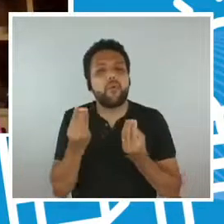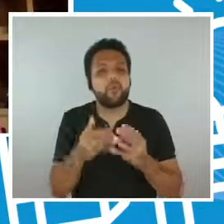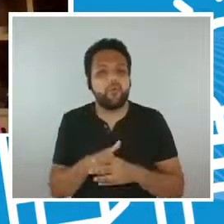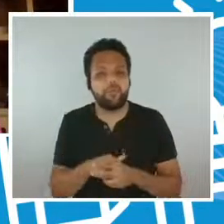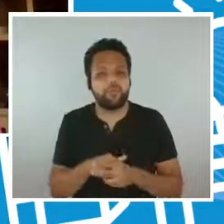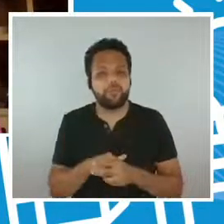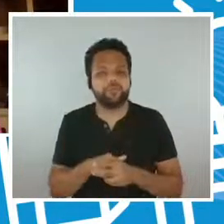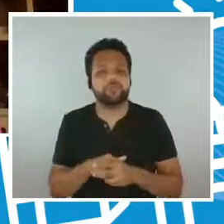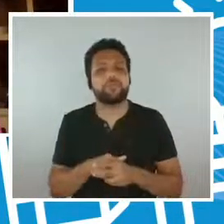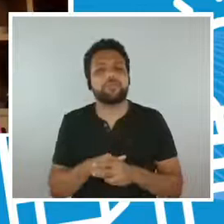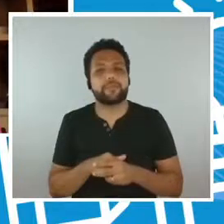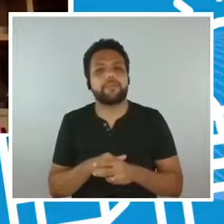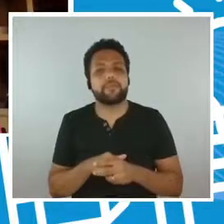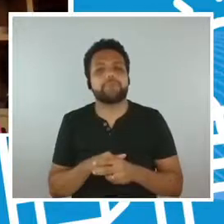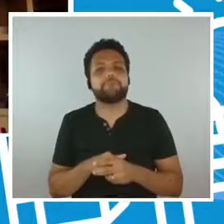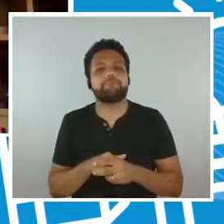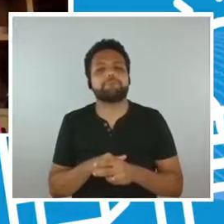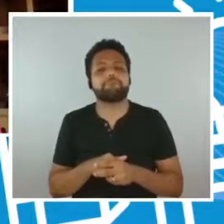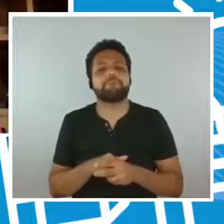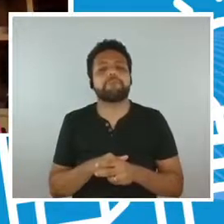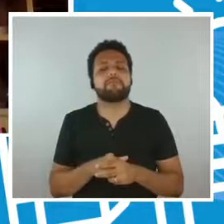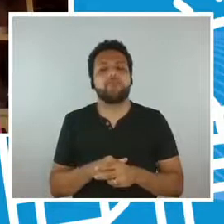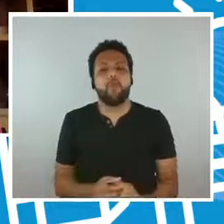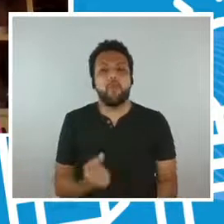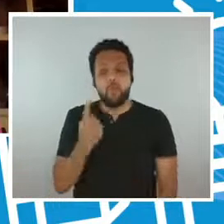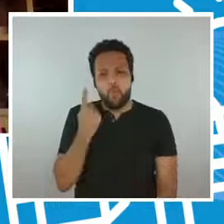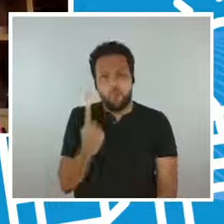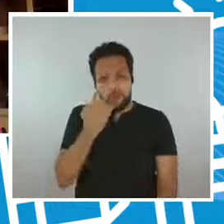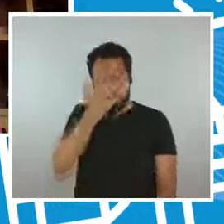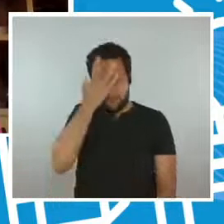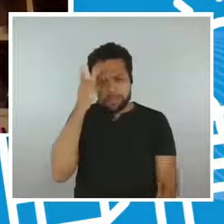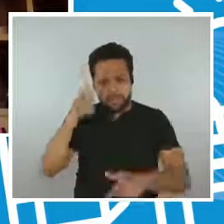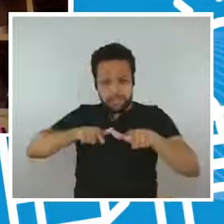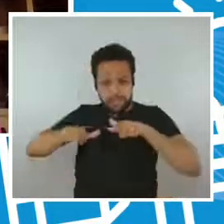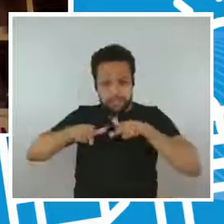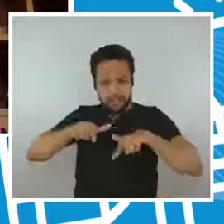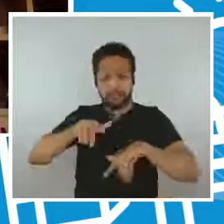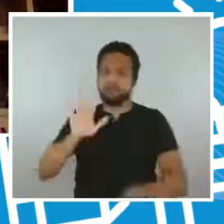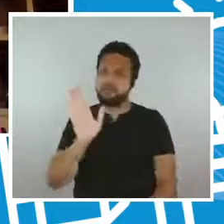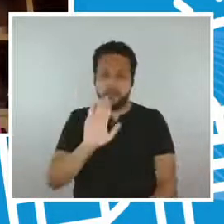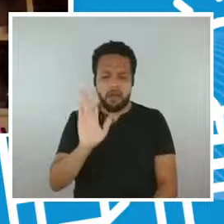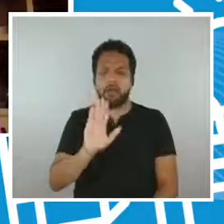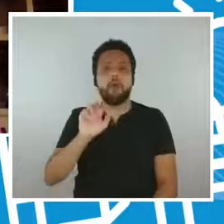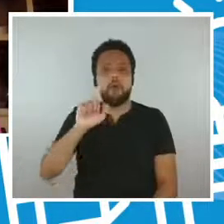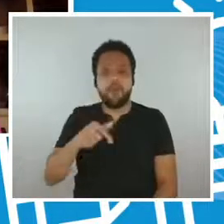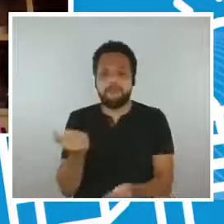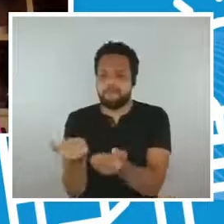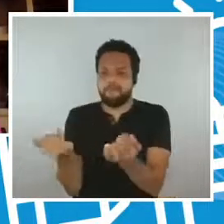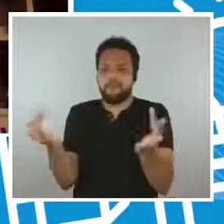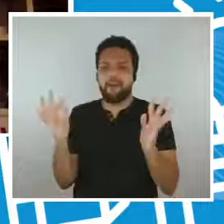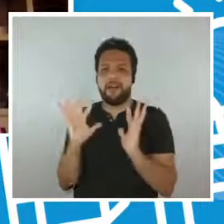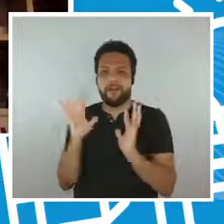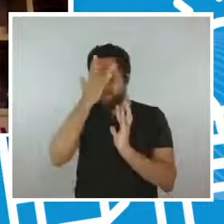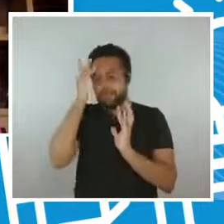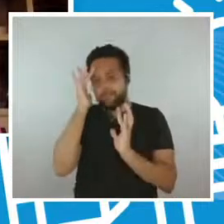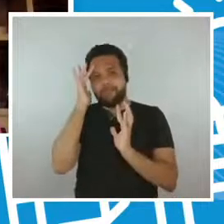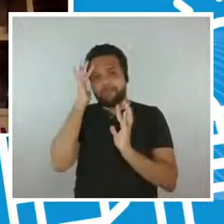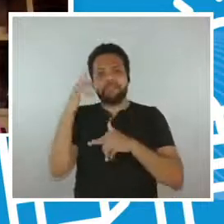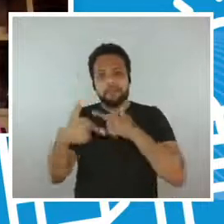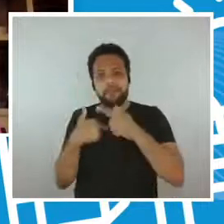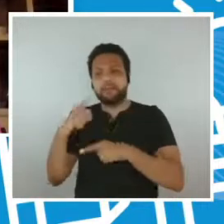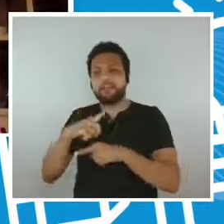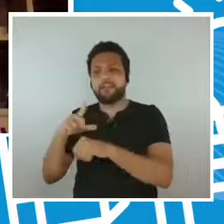atores nesse trabalho, né? Então, queria só para aqueles que são professores ou gestores que estão aqui